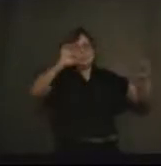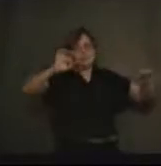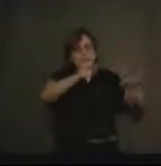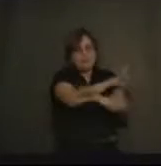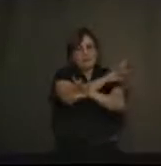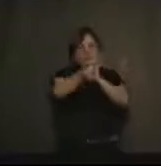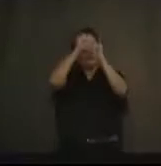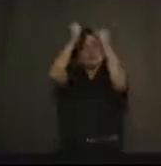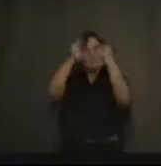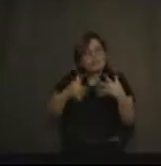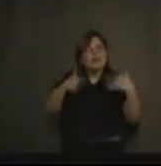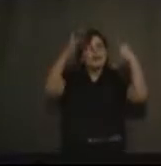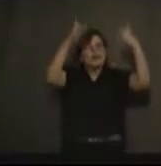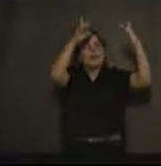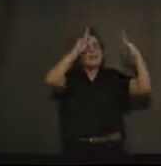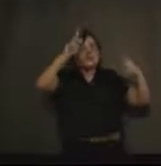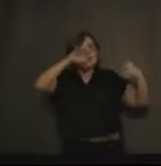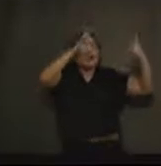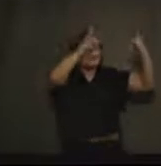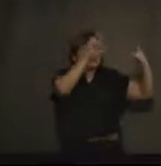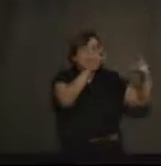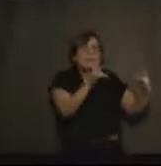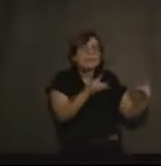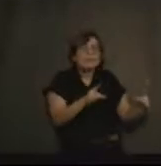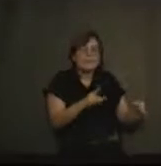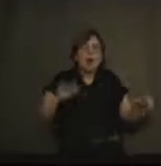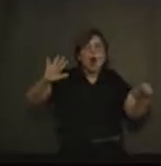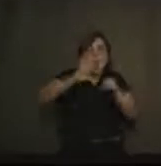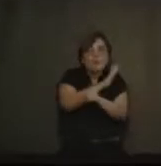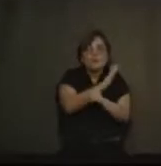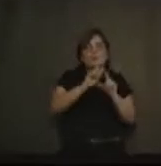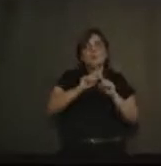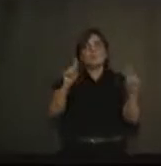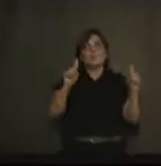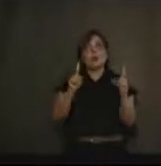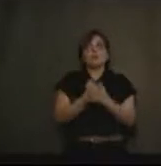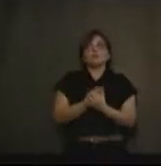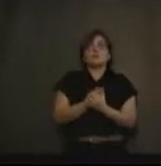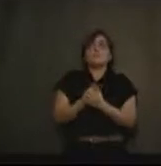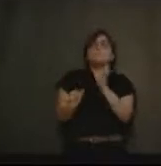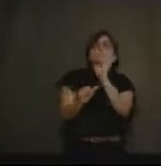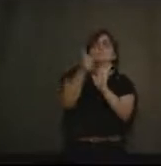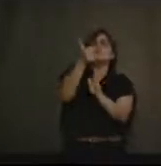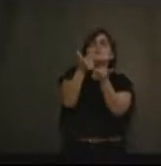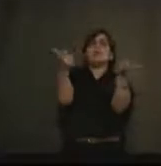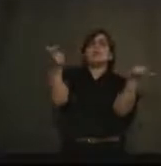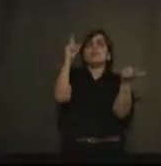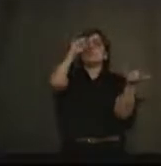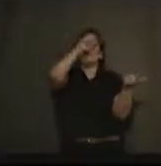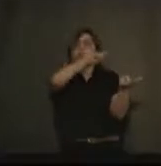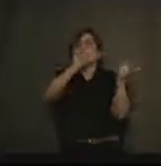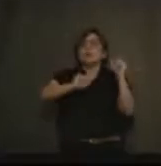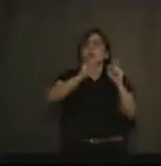com detalhe completo, mas uma das primeiras grandes dificuldades veio do alemão Leopold